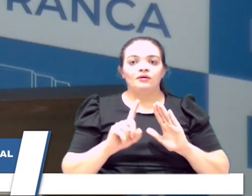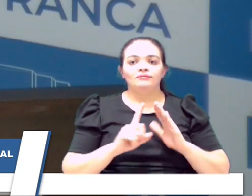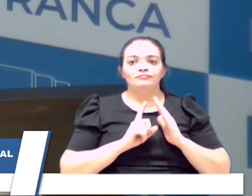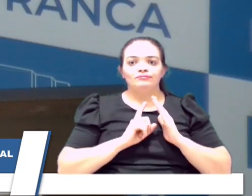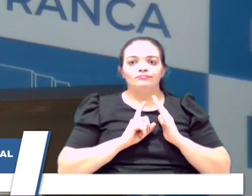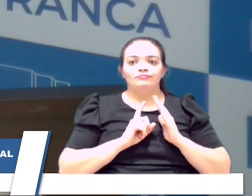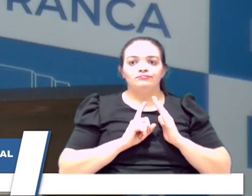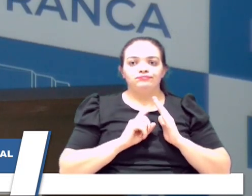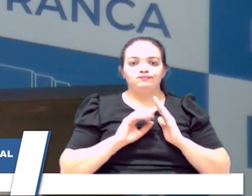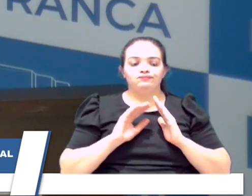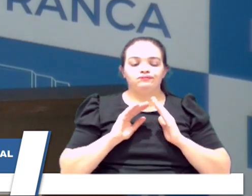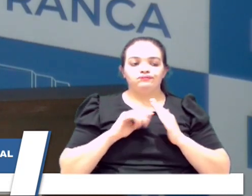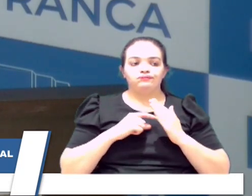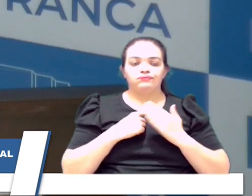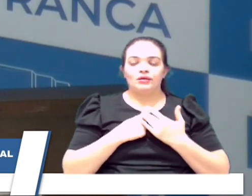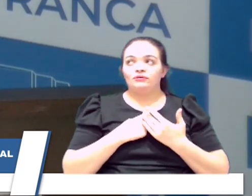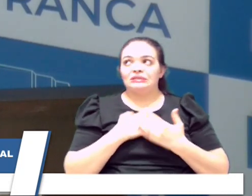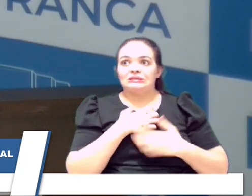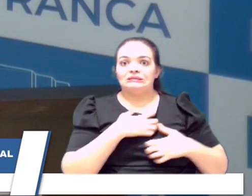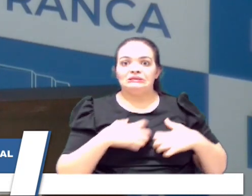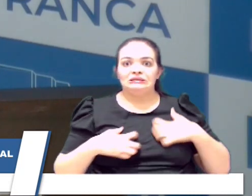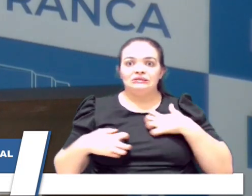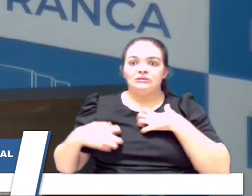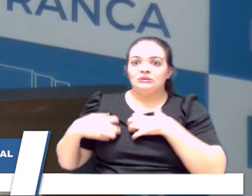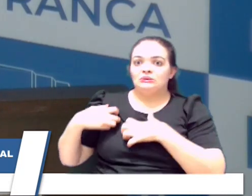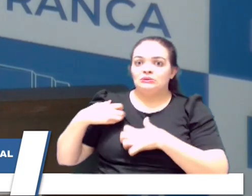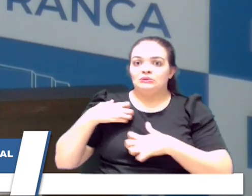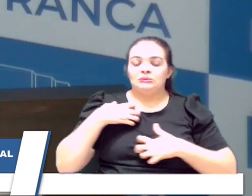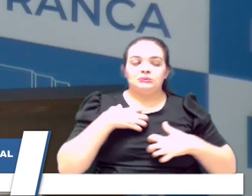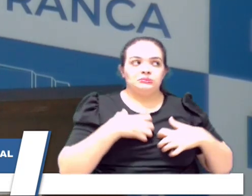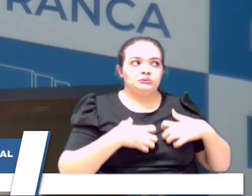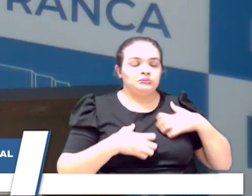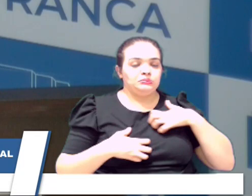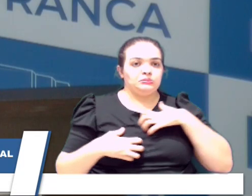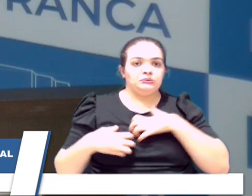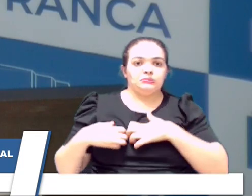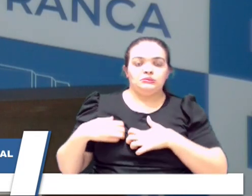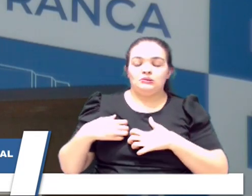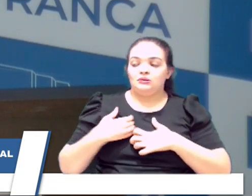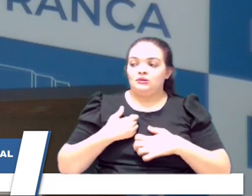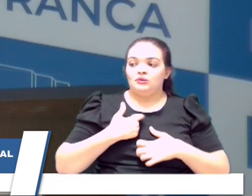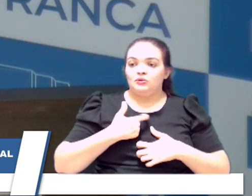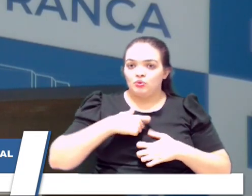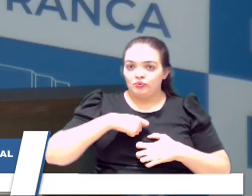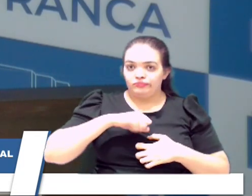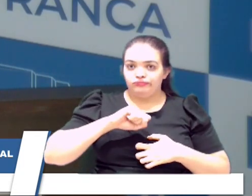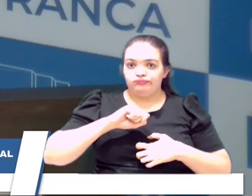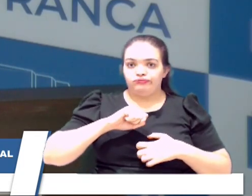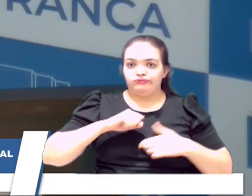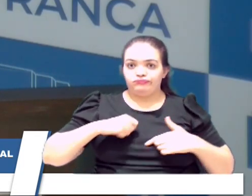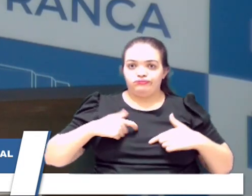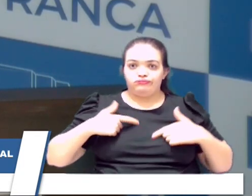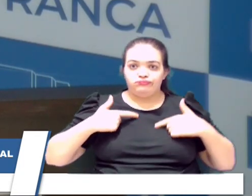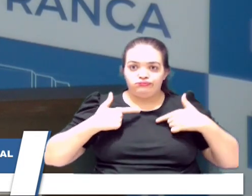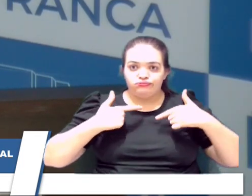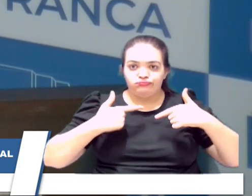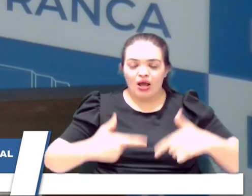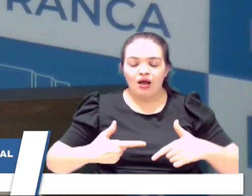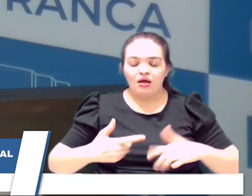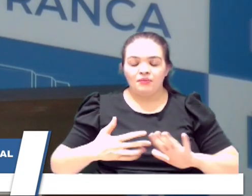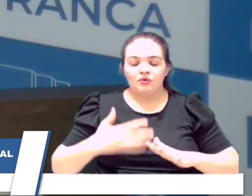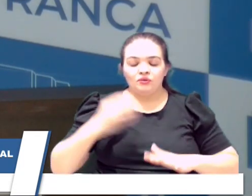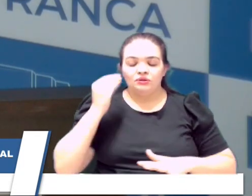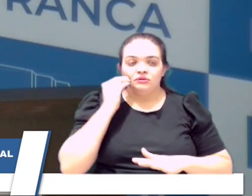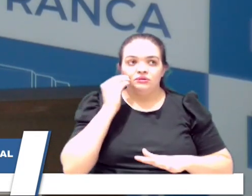mais surtado, estava me deixando mais incontrolável. E eu tinha que me esforçar o dobro, o triplo, para poder me controlar, na